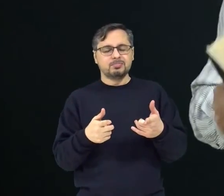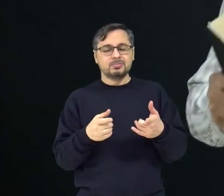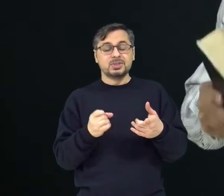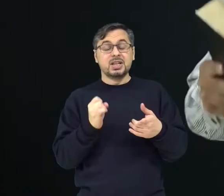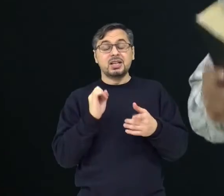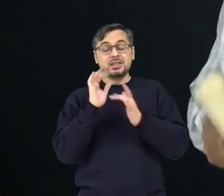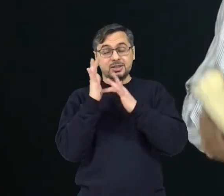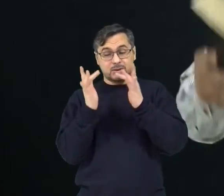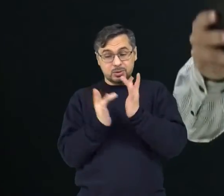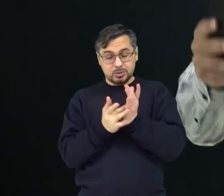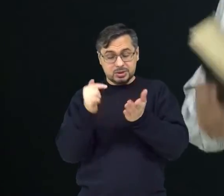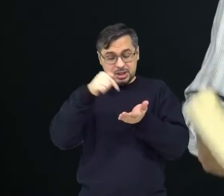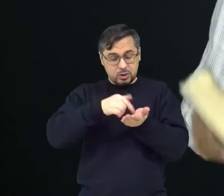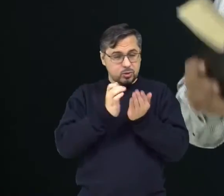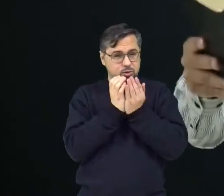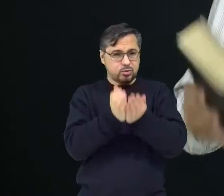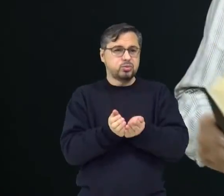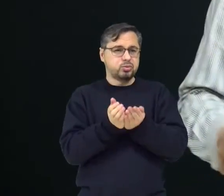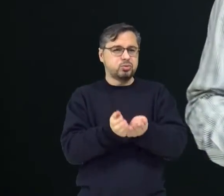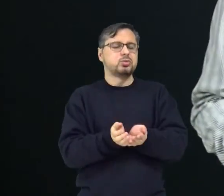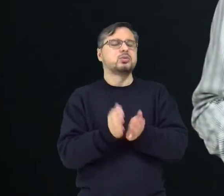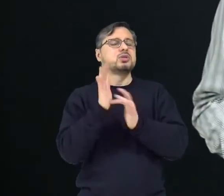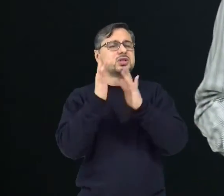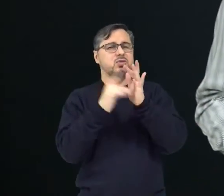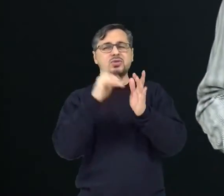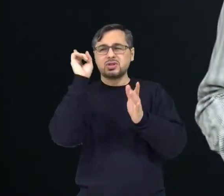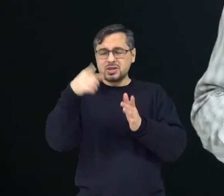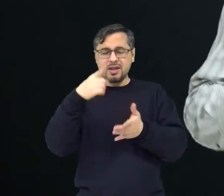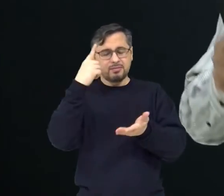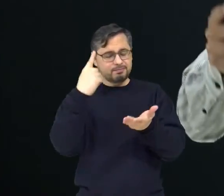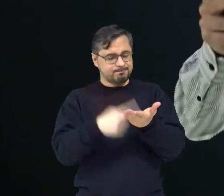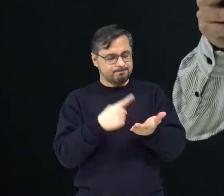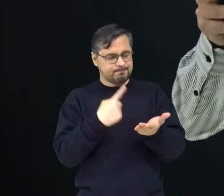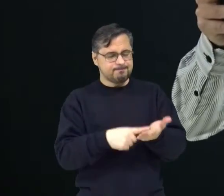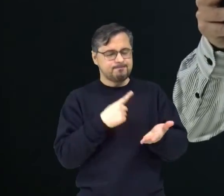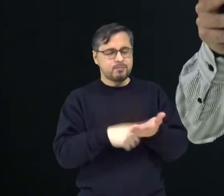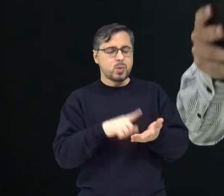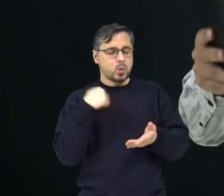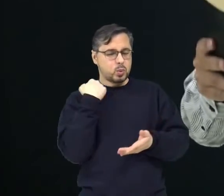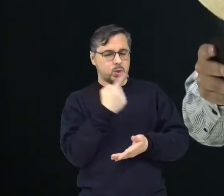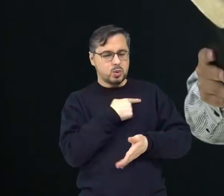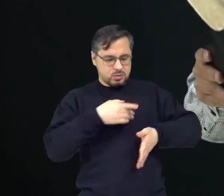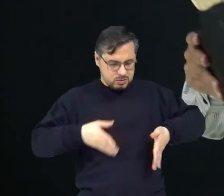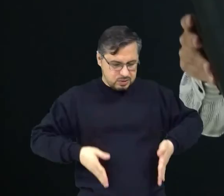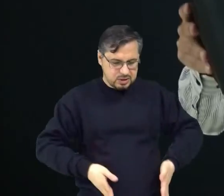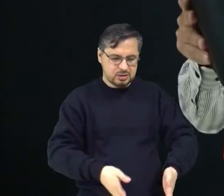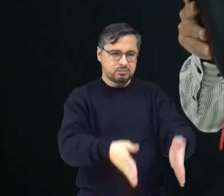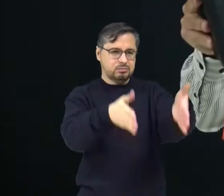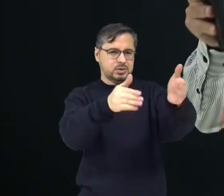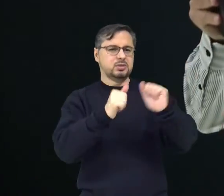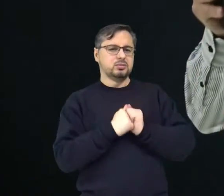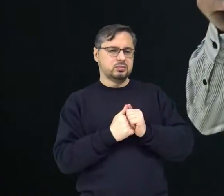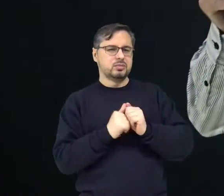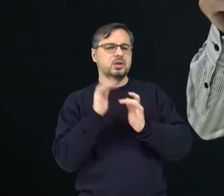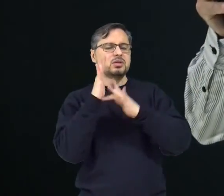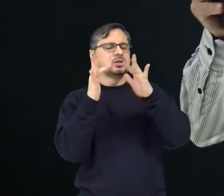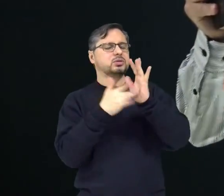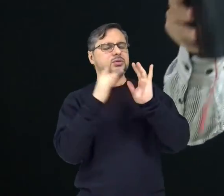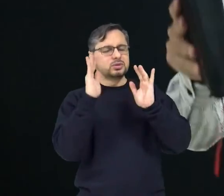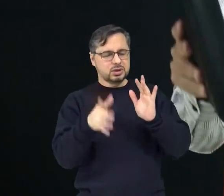já determinou a nossa rota. Ele já nos colocou dentro de